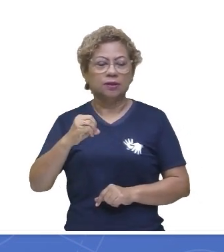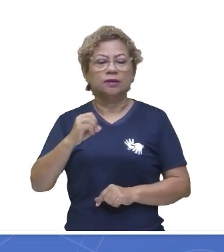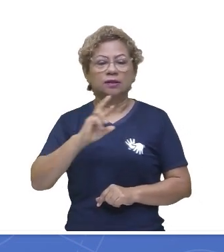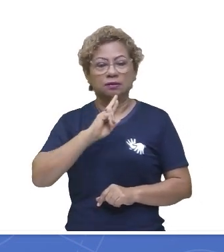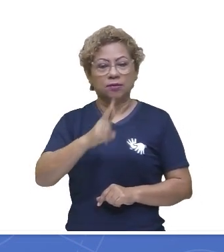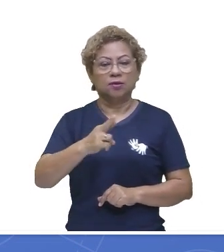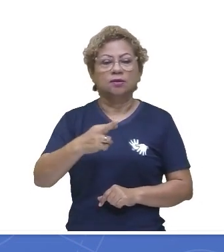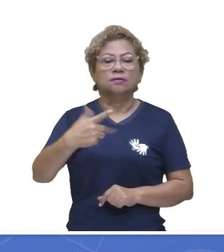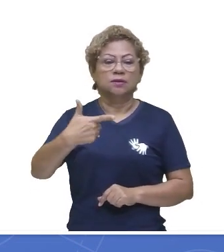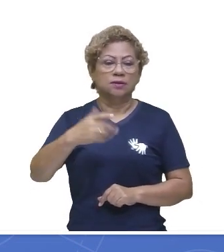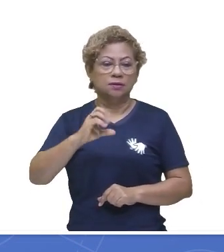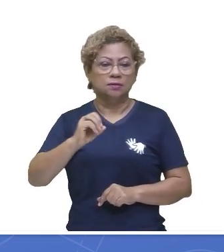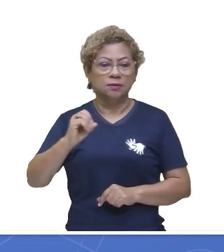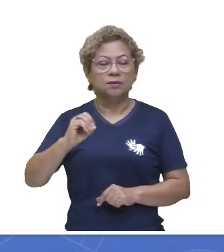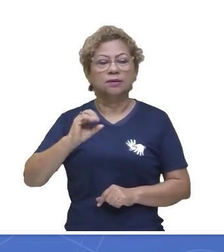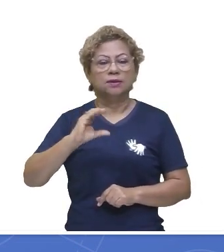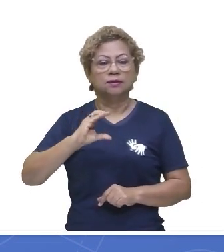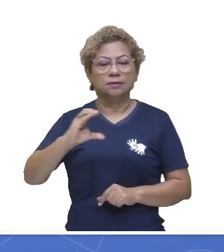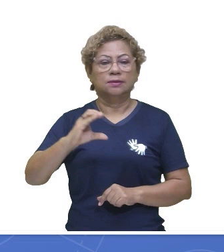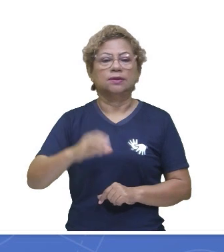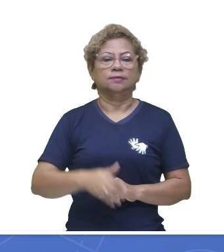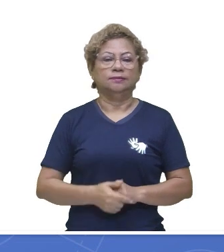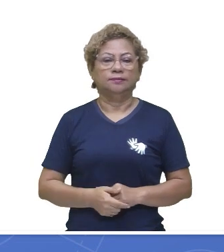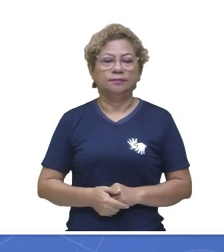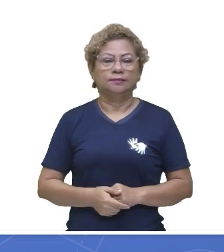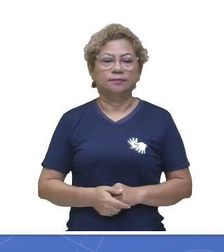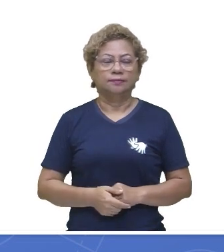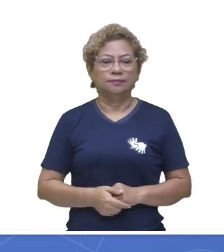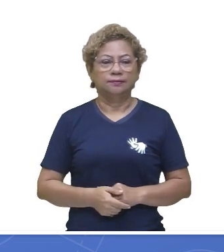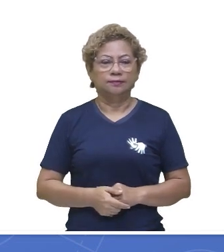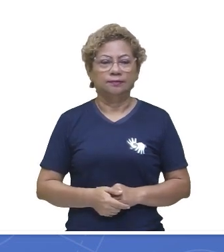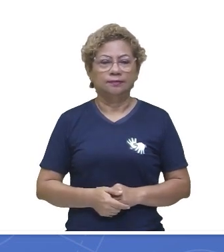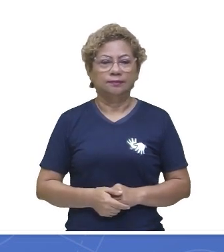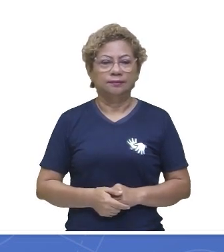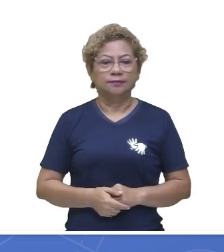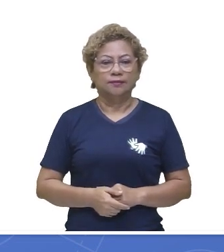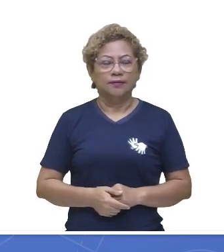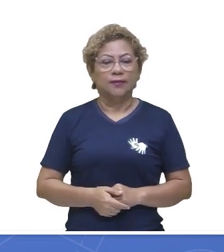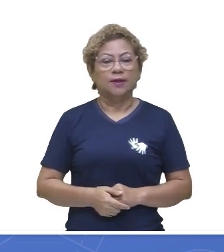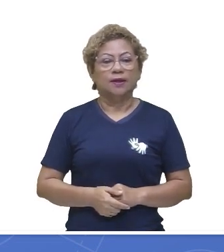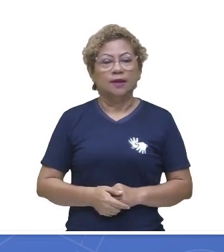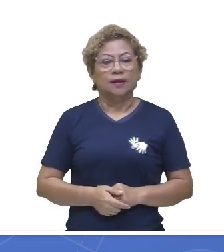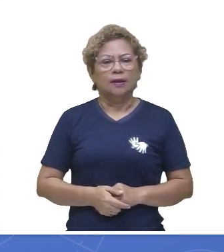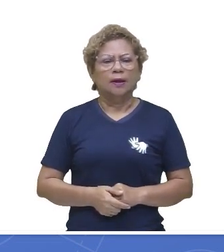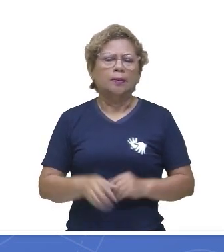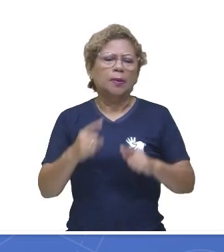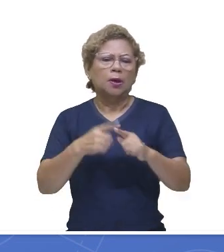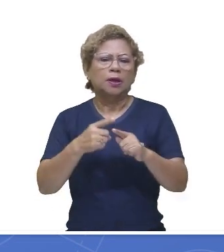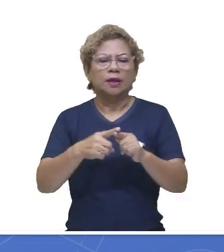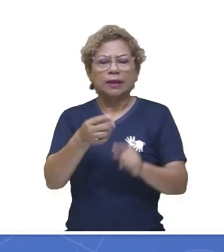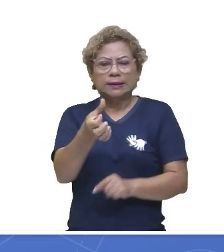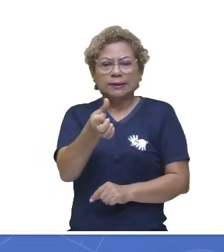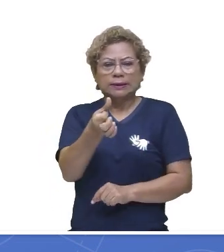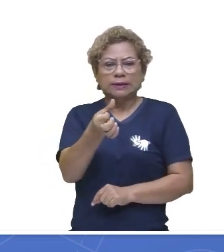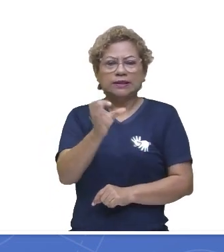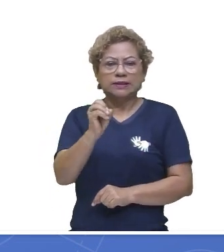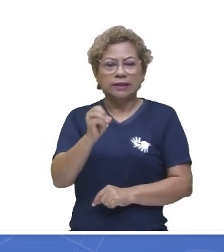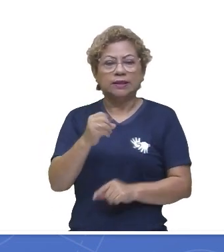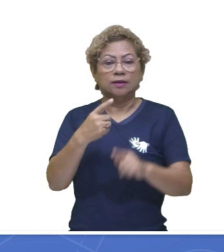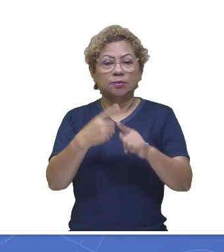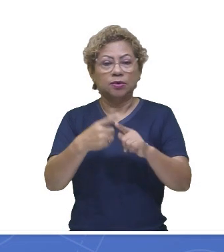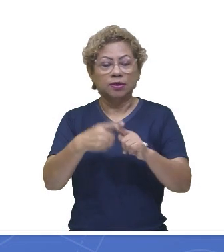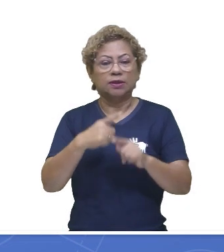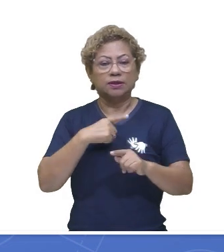resultado vai ser 60, ó. Esse 60 é o resultado dessa multiplicação aqui, tá, pessoal? 60 vezes, 500